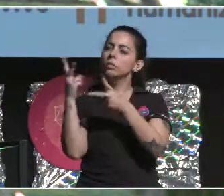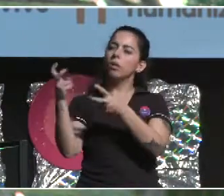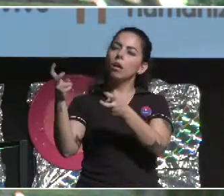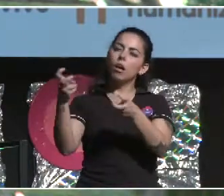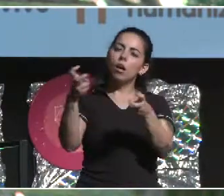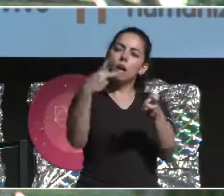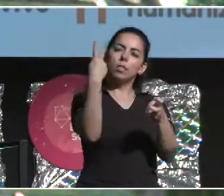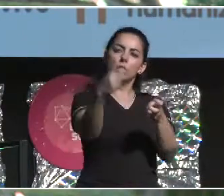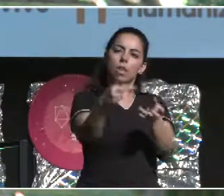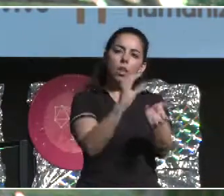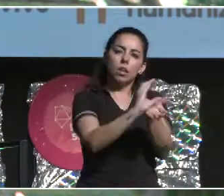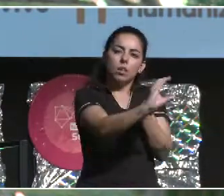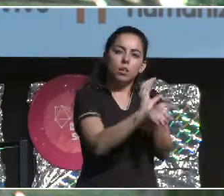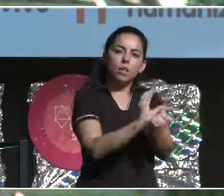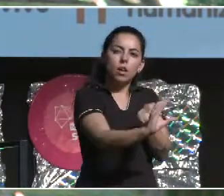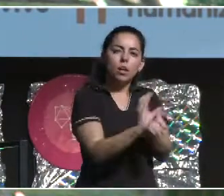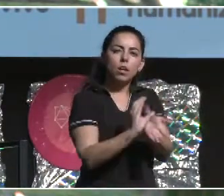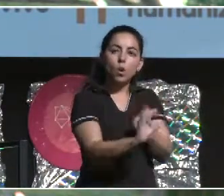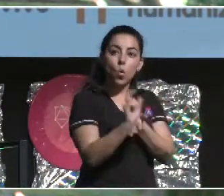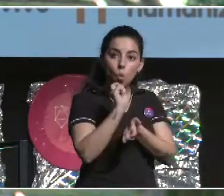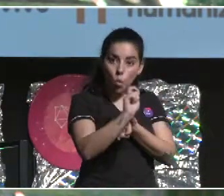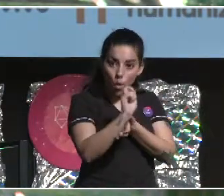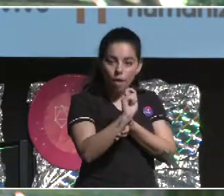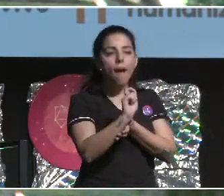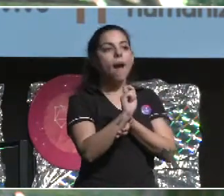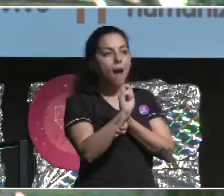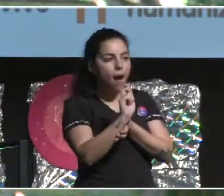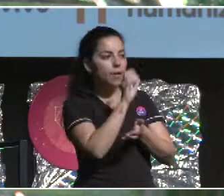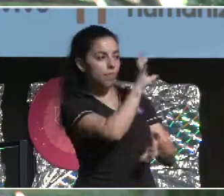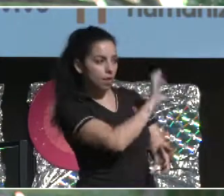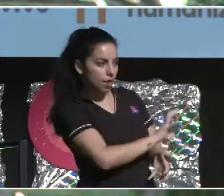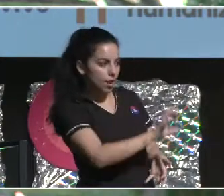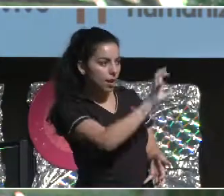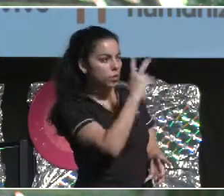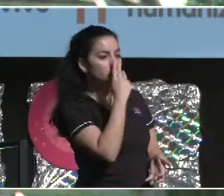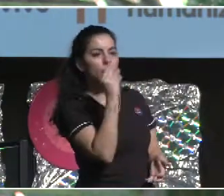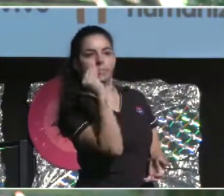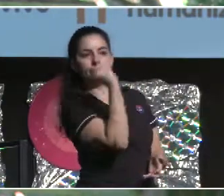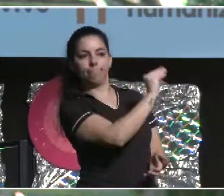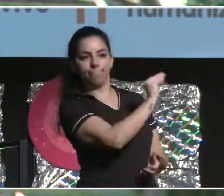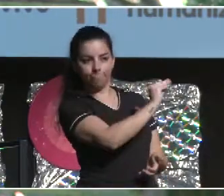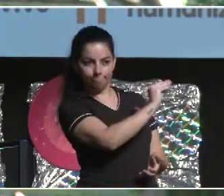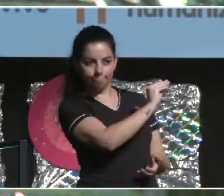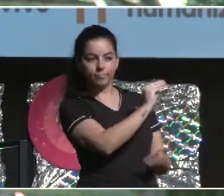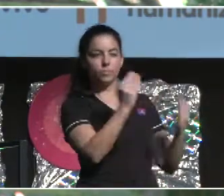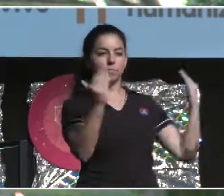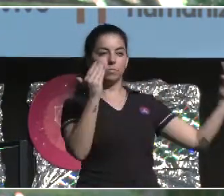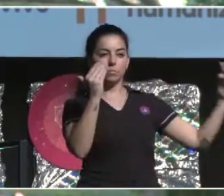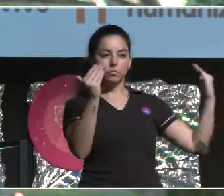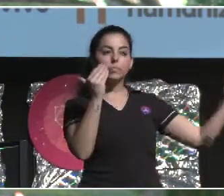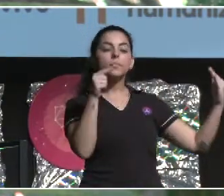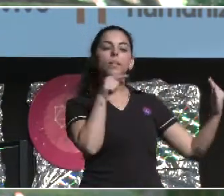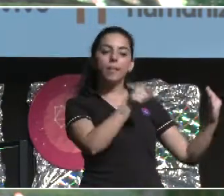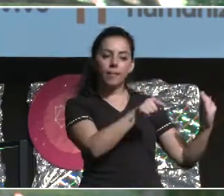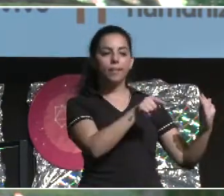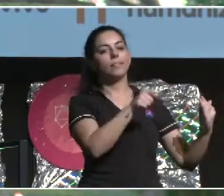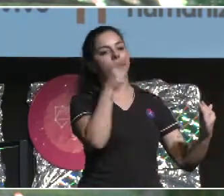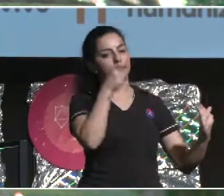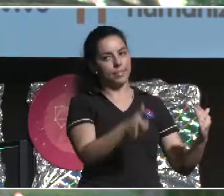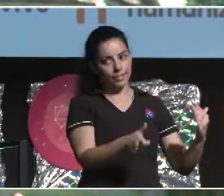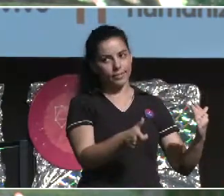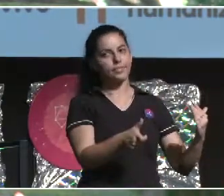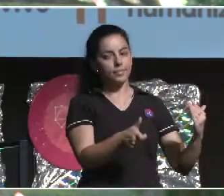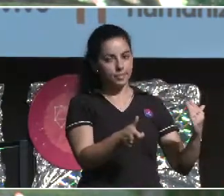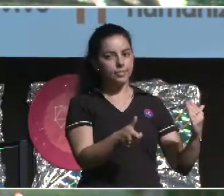olhar potenciais regiões que podem estar sendo negligenciadas. Eu acho que esse é um olhar bem interessante